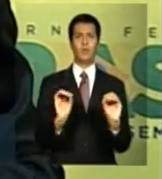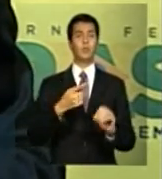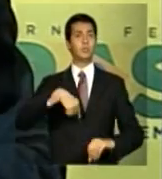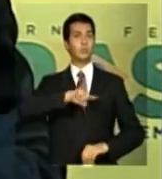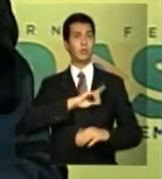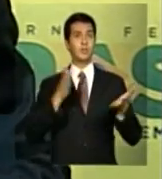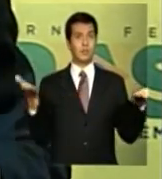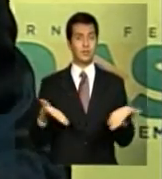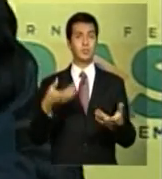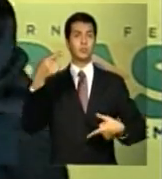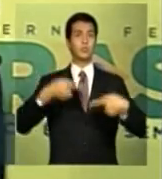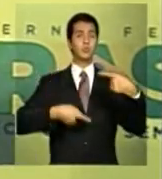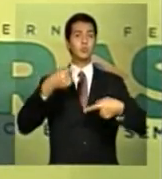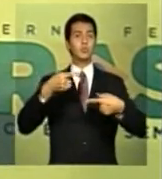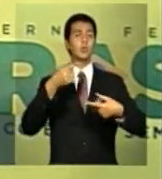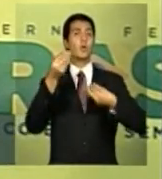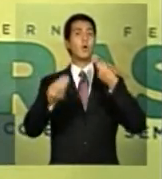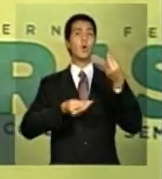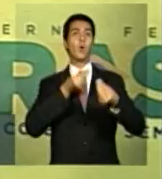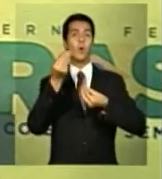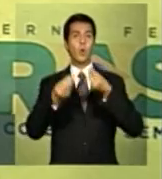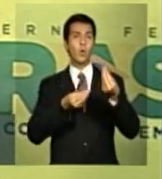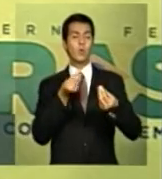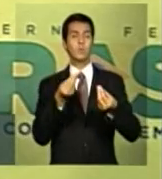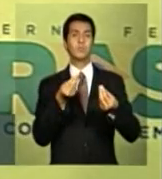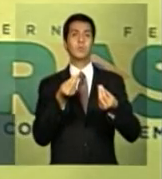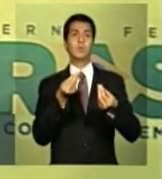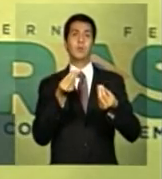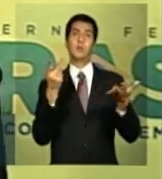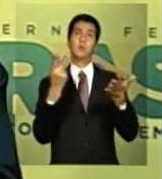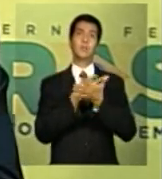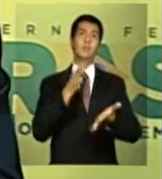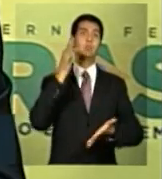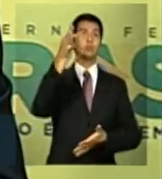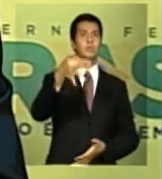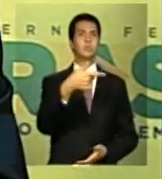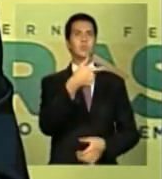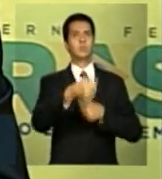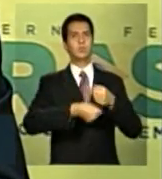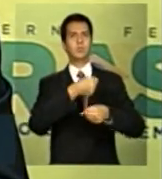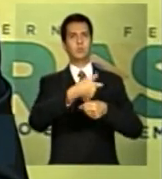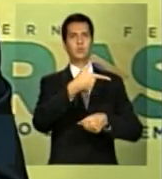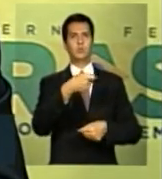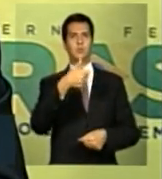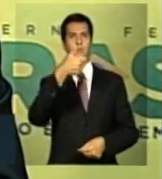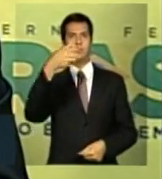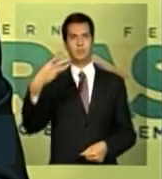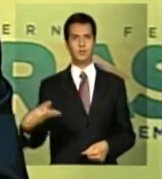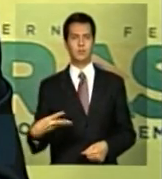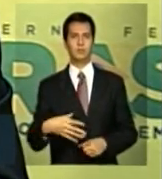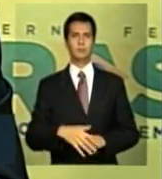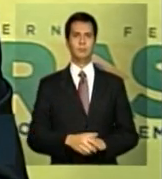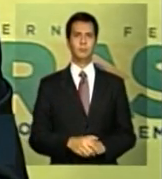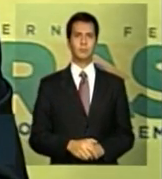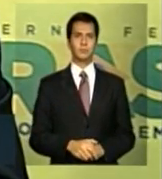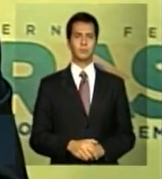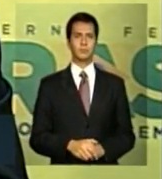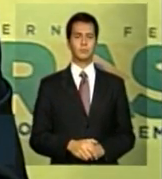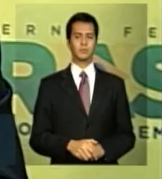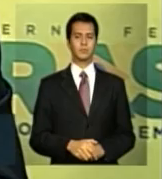2012, nós estamos discutindo a carreira de 2013. O Ministério do Planejamento iniciou as